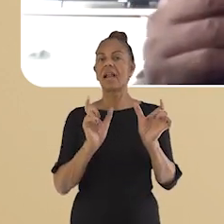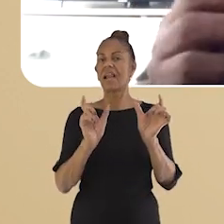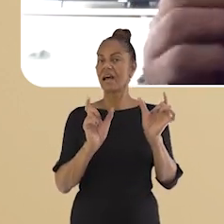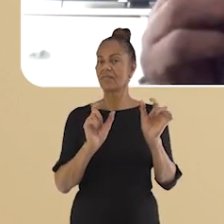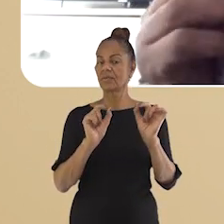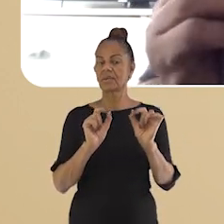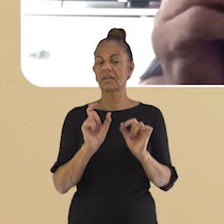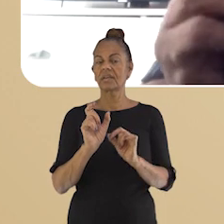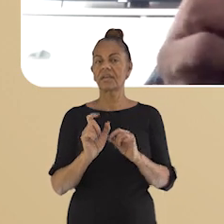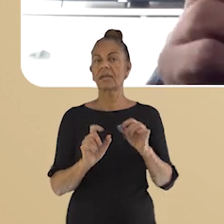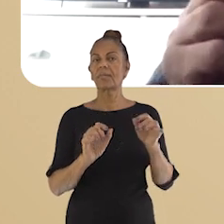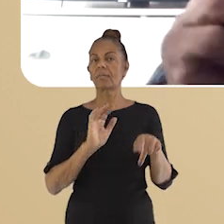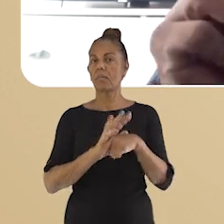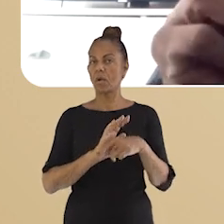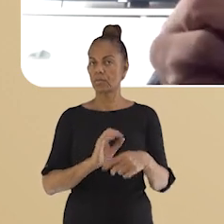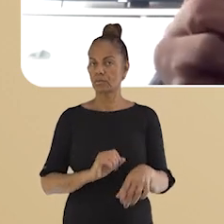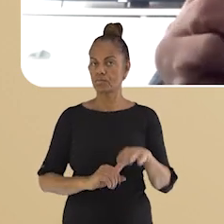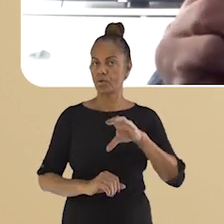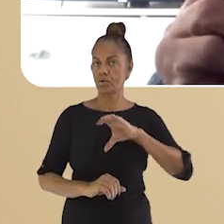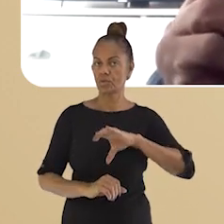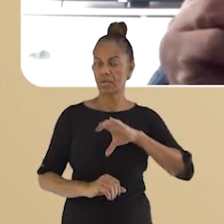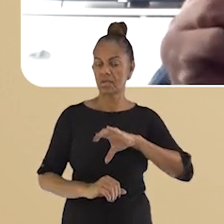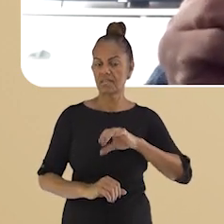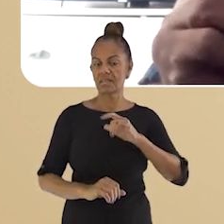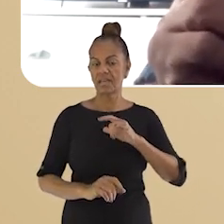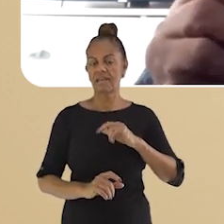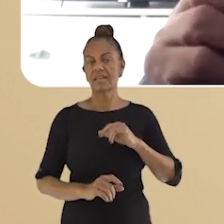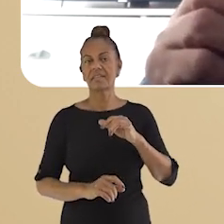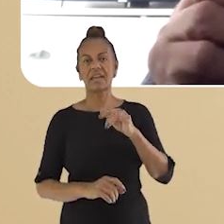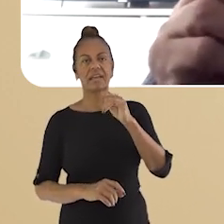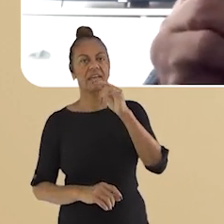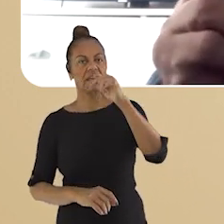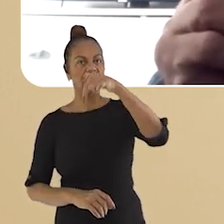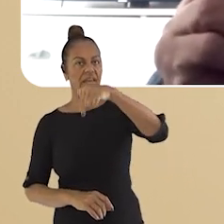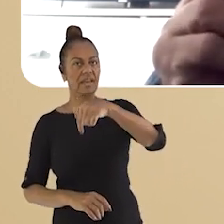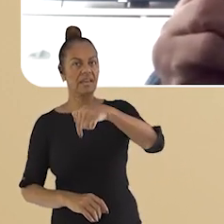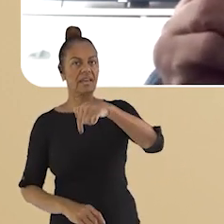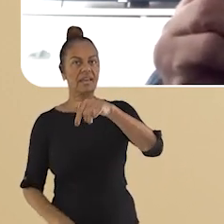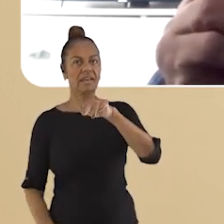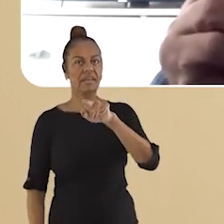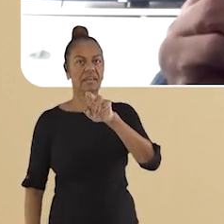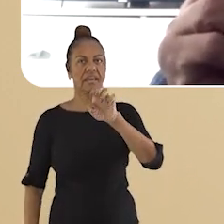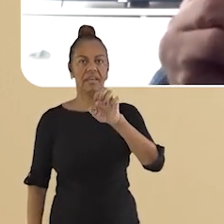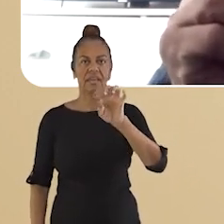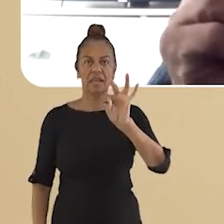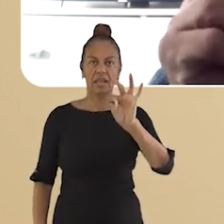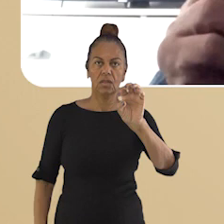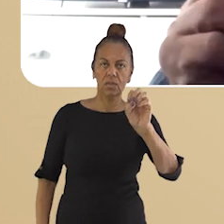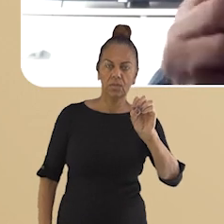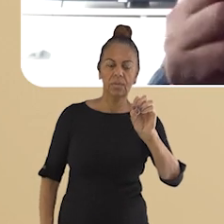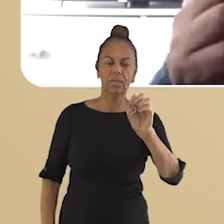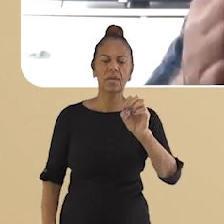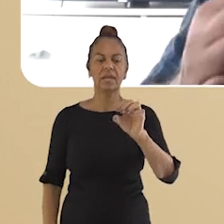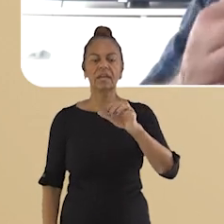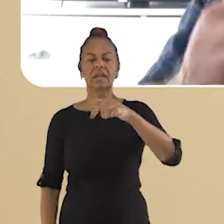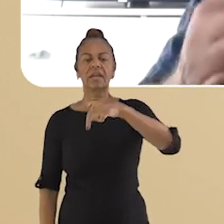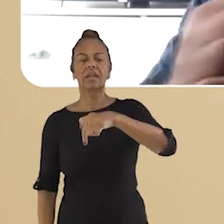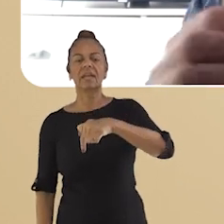Temos palavras na nossa língua portuguesa que tem a sílaba G logo no início, como por exemplo,